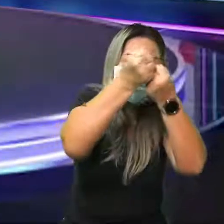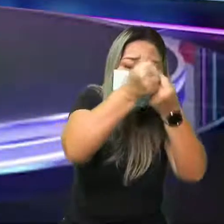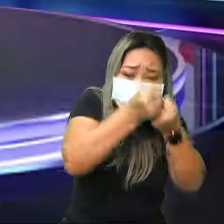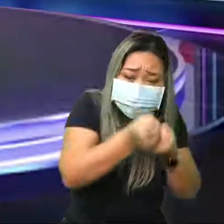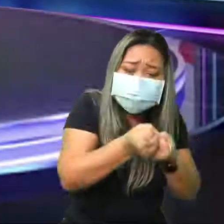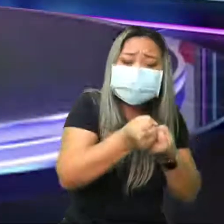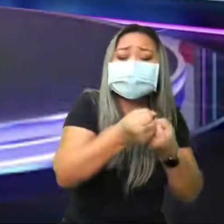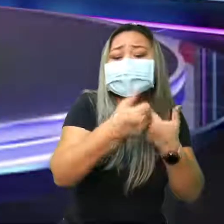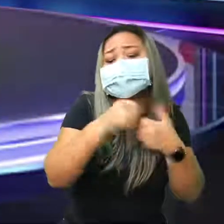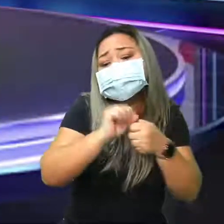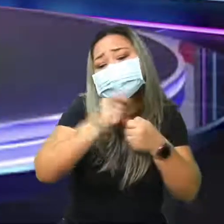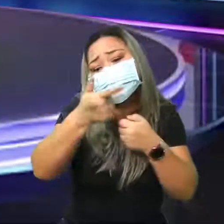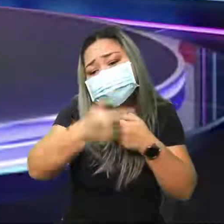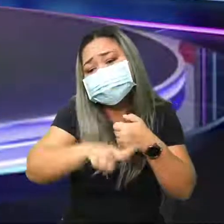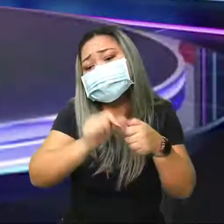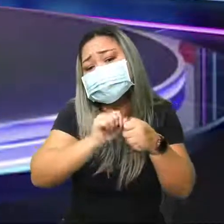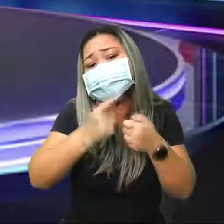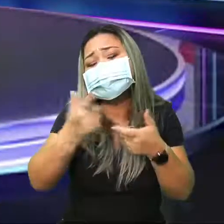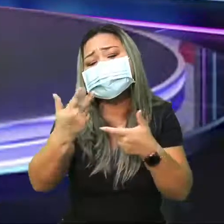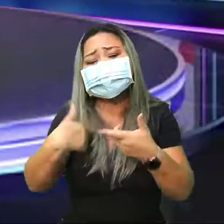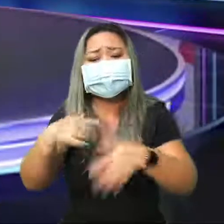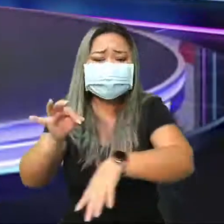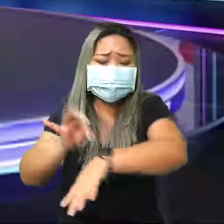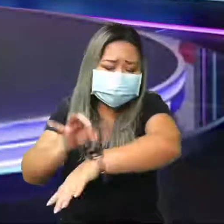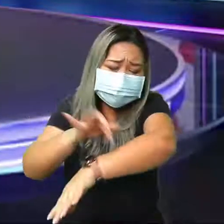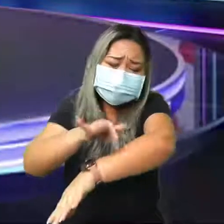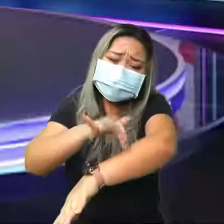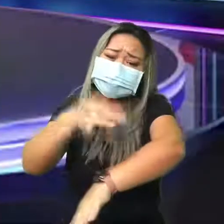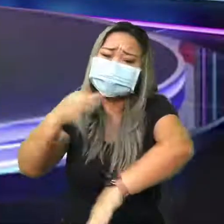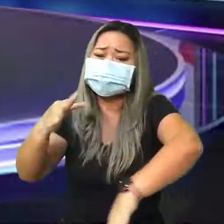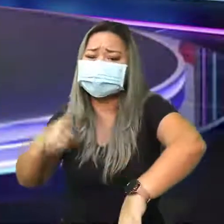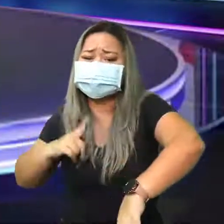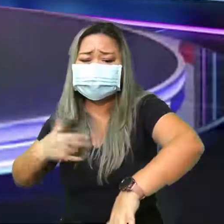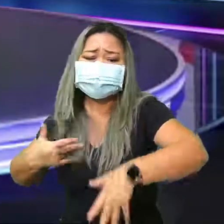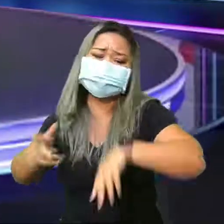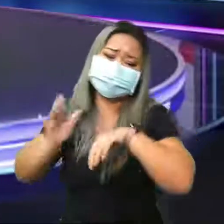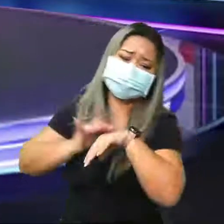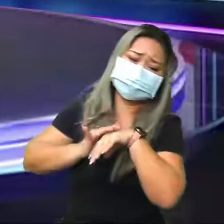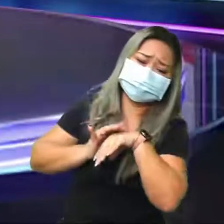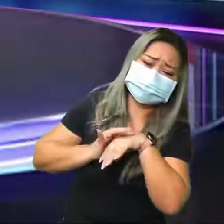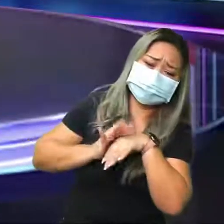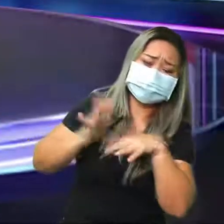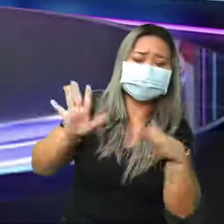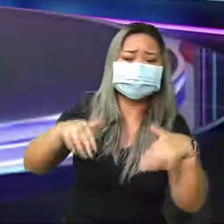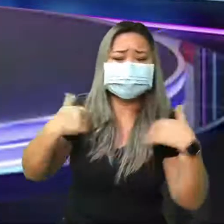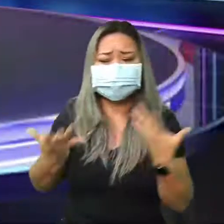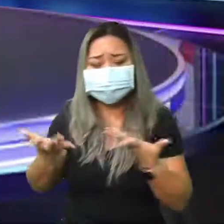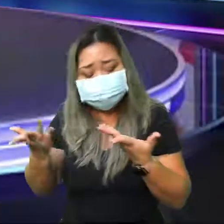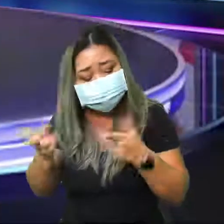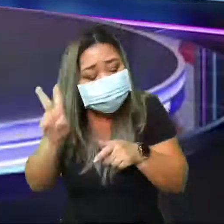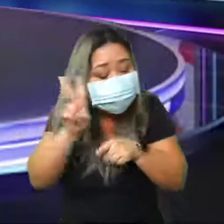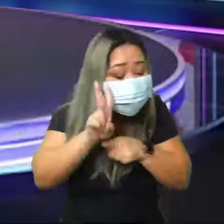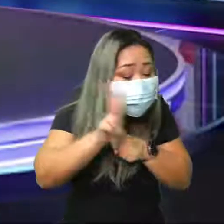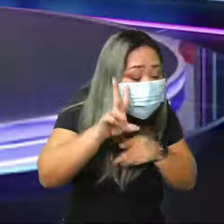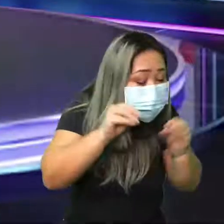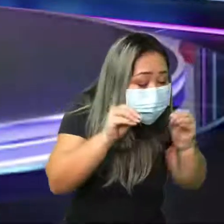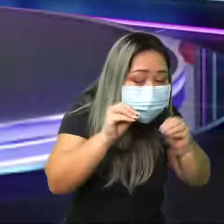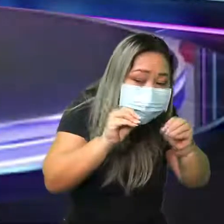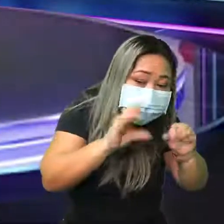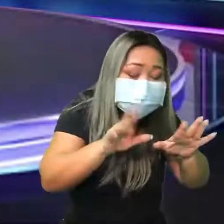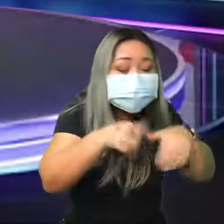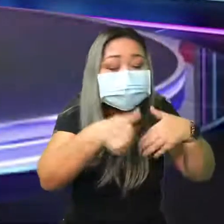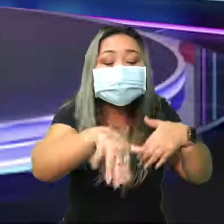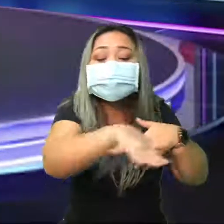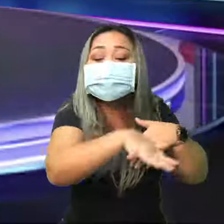nesses centros, são recuperados porque estão feridos, machucados, podem estar doentes, e aí eles são tratados, né,